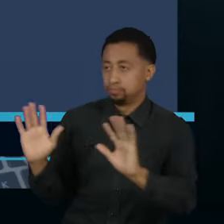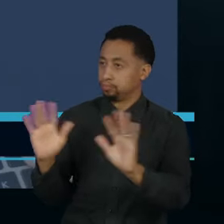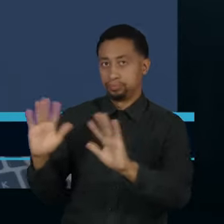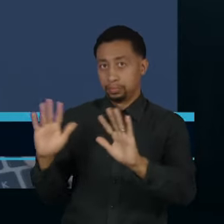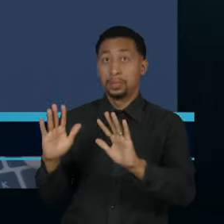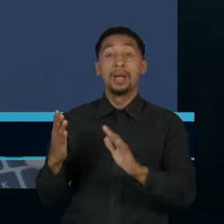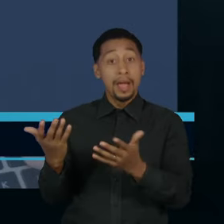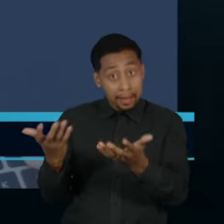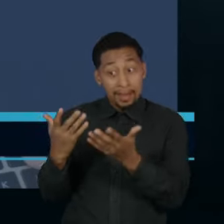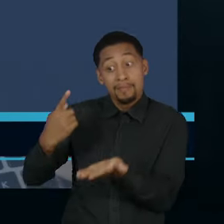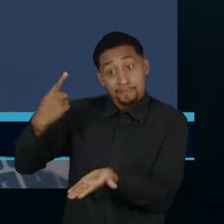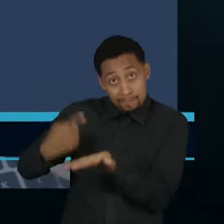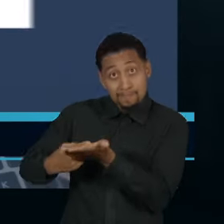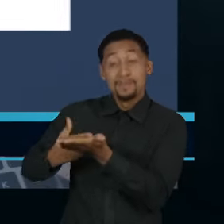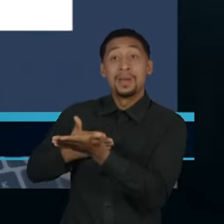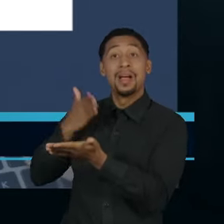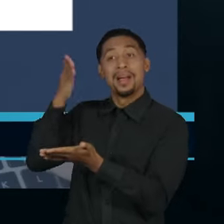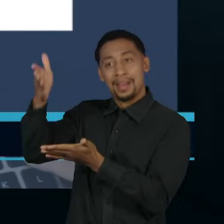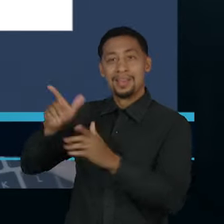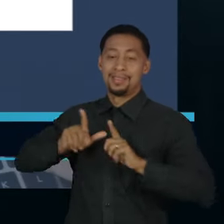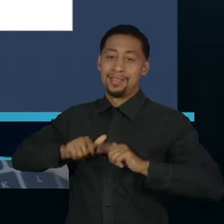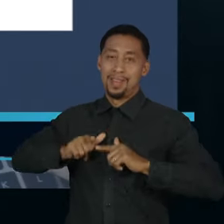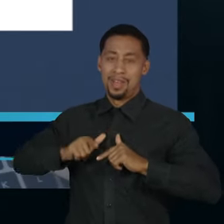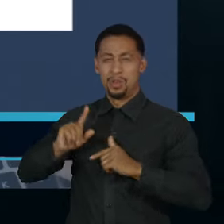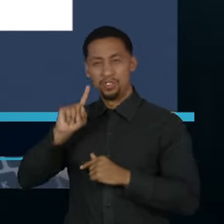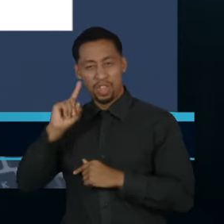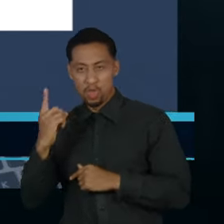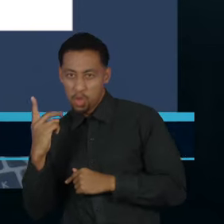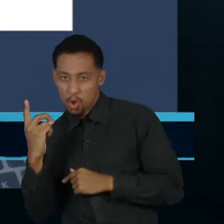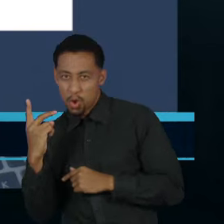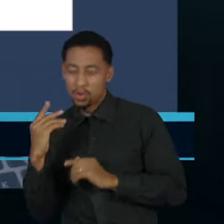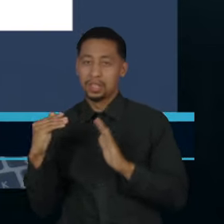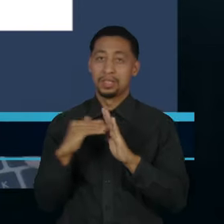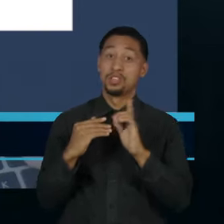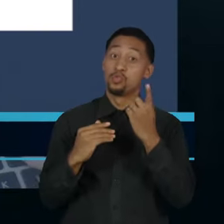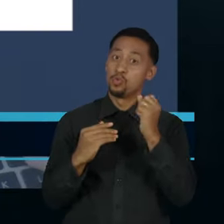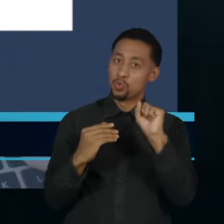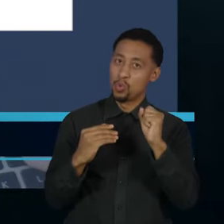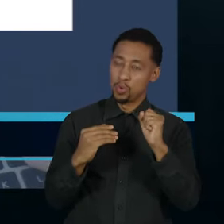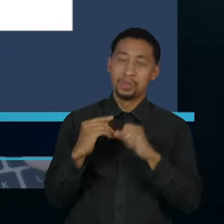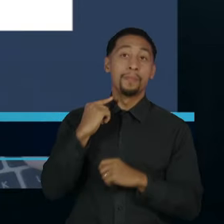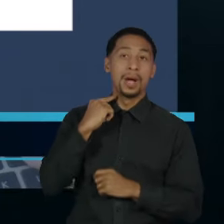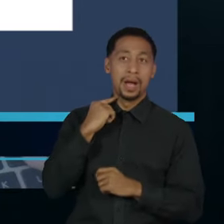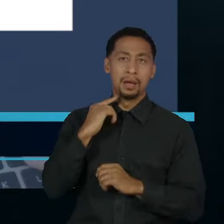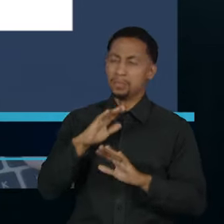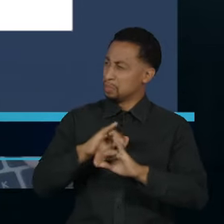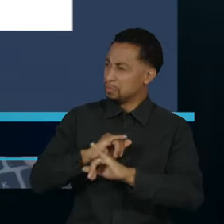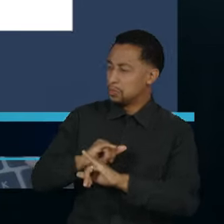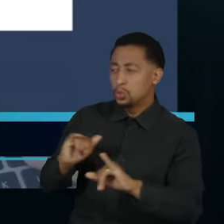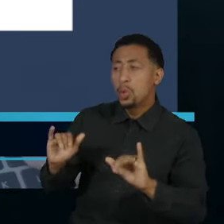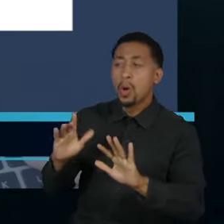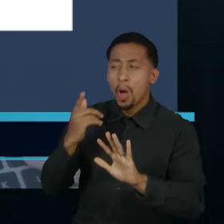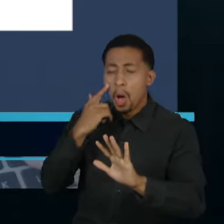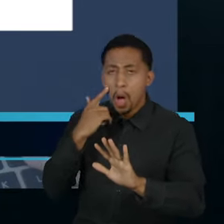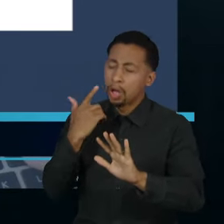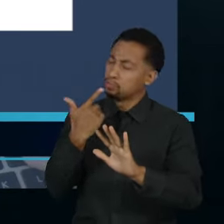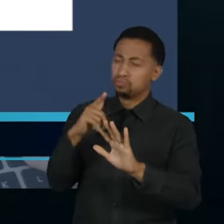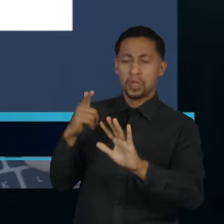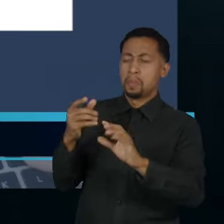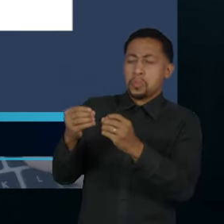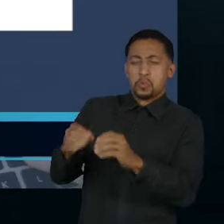dias 12 e 18 de maio, e que é crucial ressaltar que a autorização para a viagem não acarreta qualquer risco ao